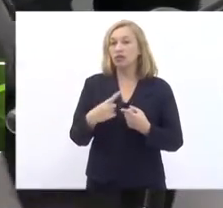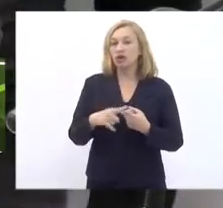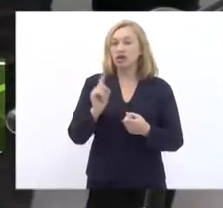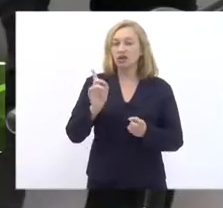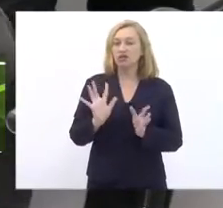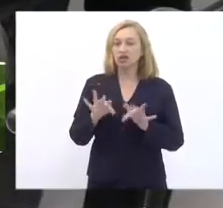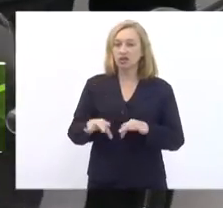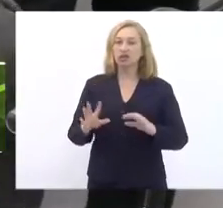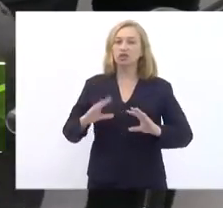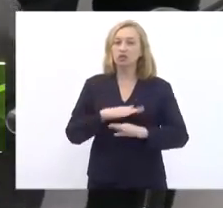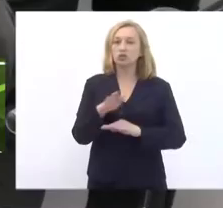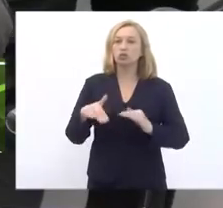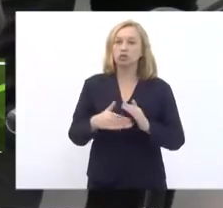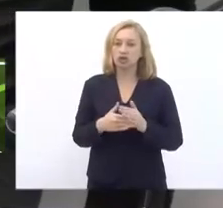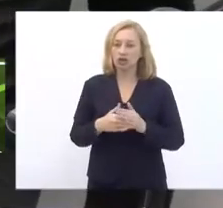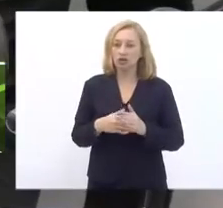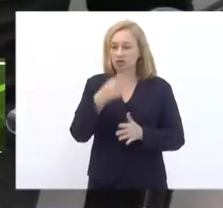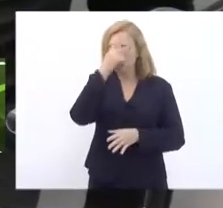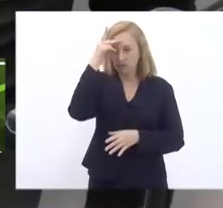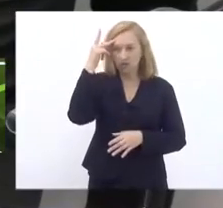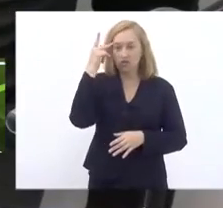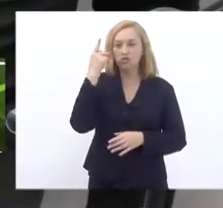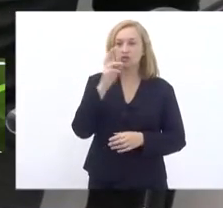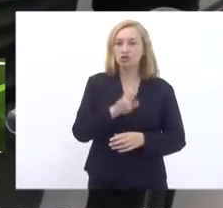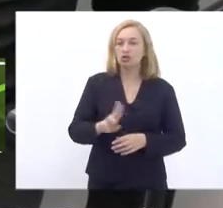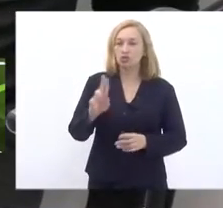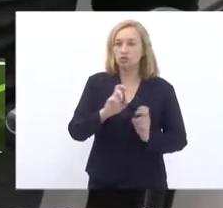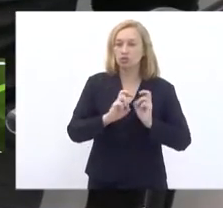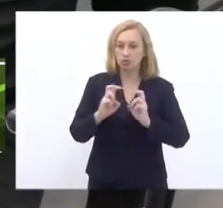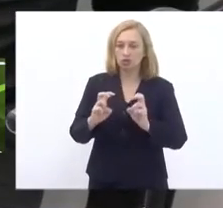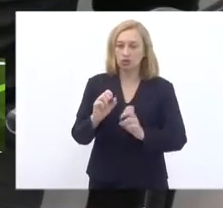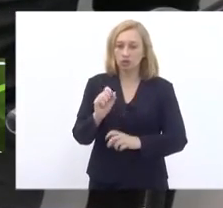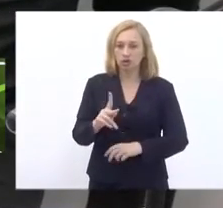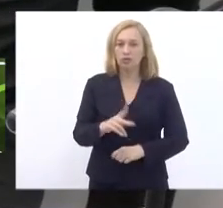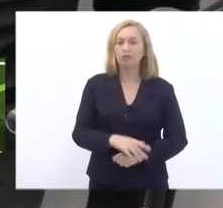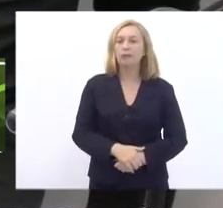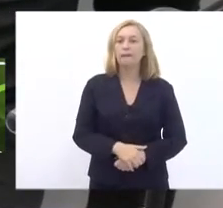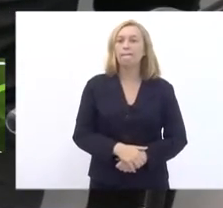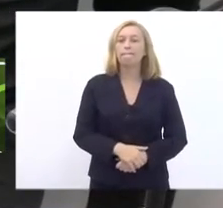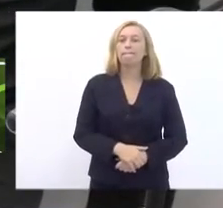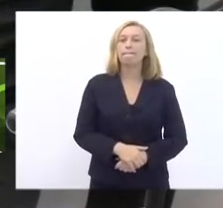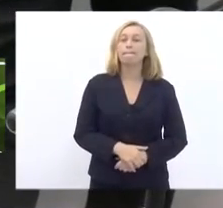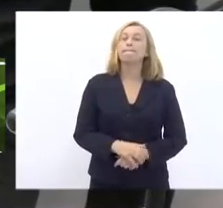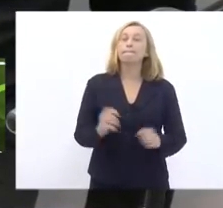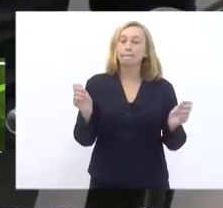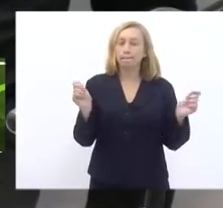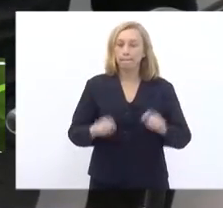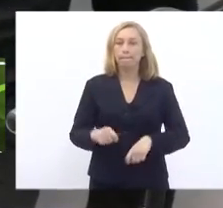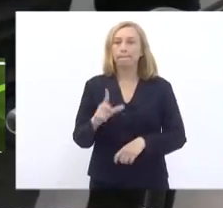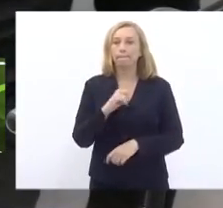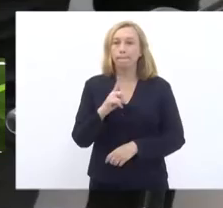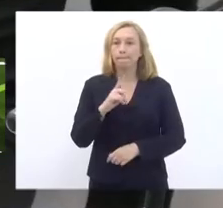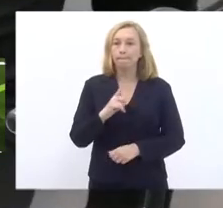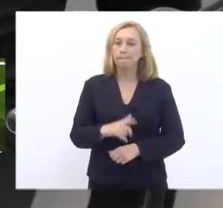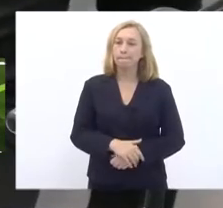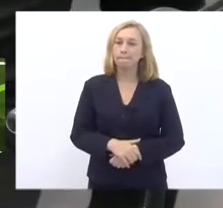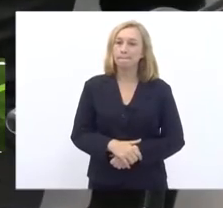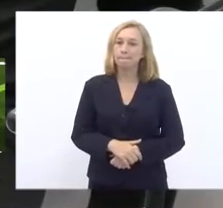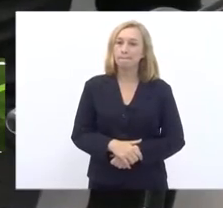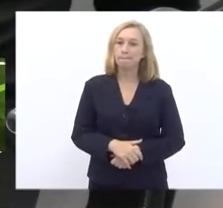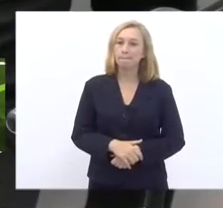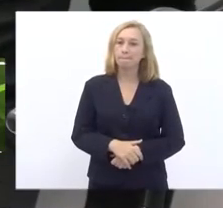o total de passageiros transportados, seria só projeção, né? Se há a possibilidade